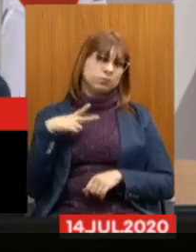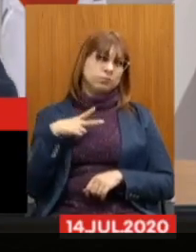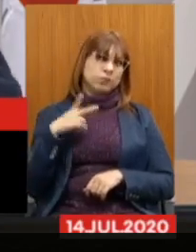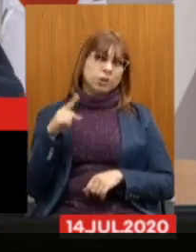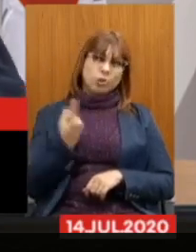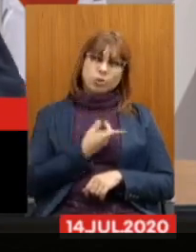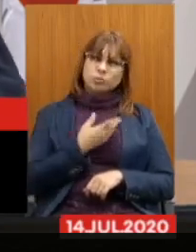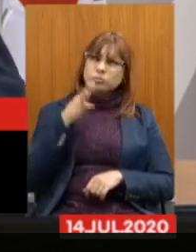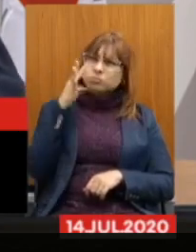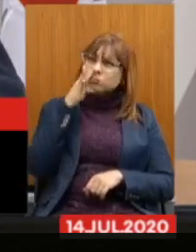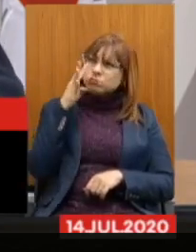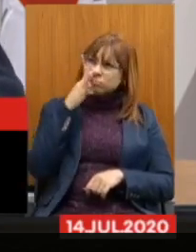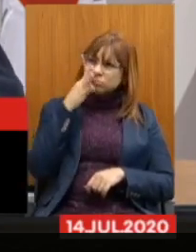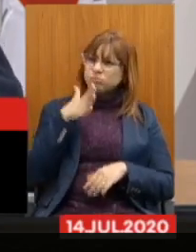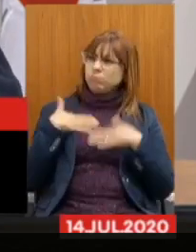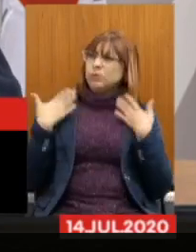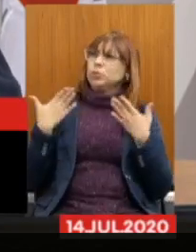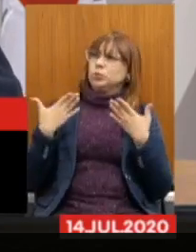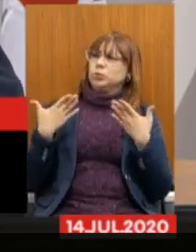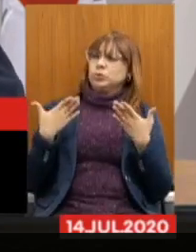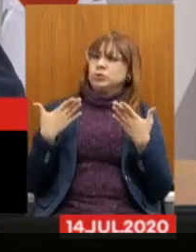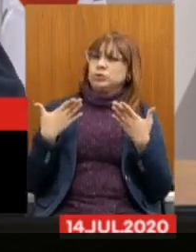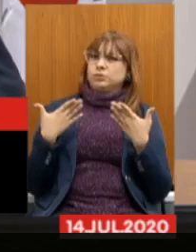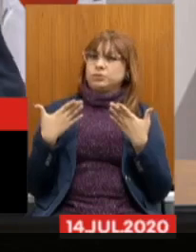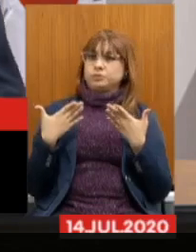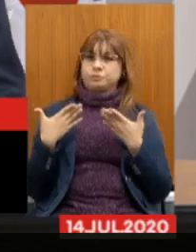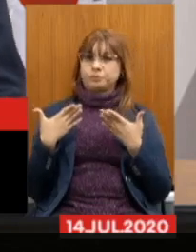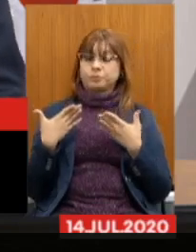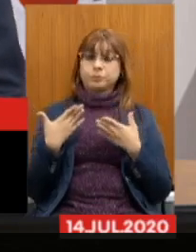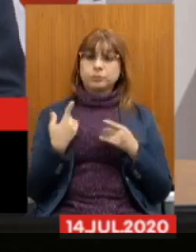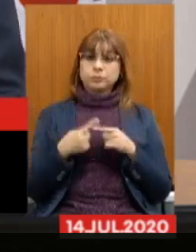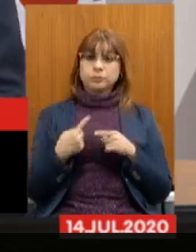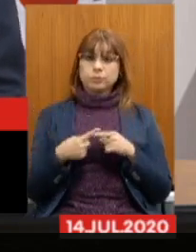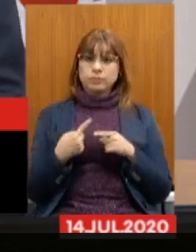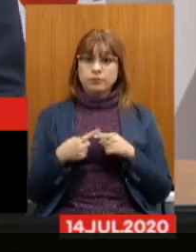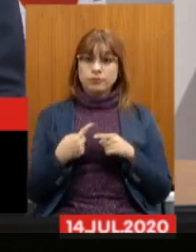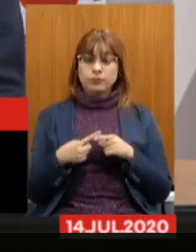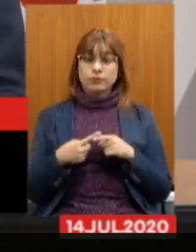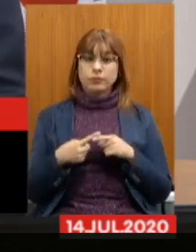sobremaneira, porque sempre se costuma